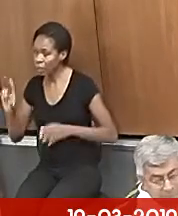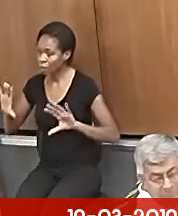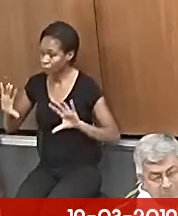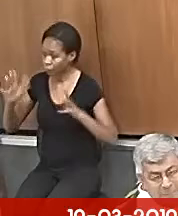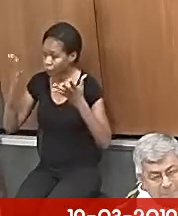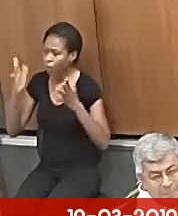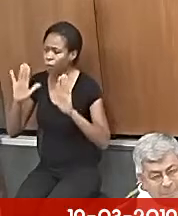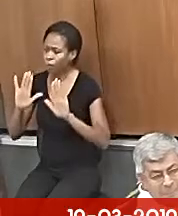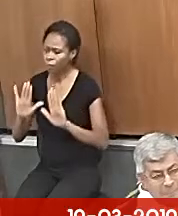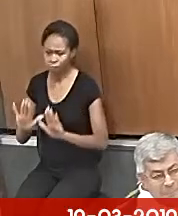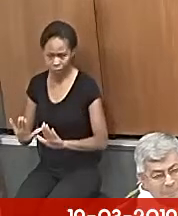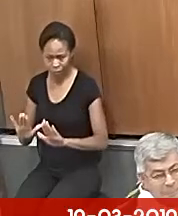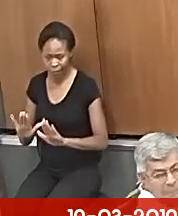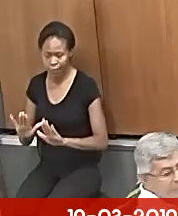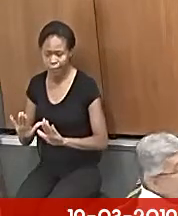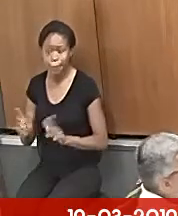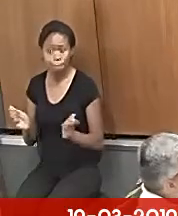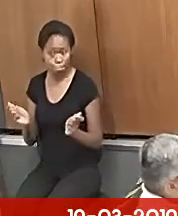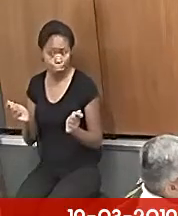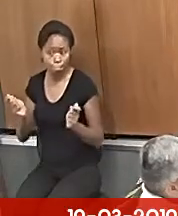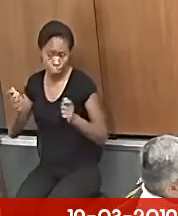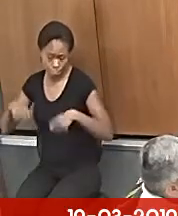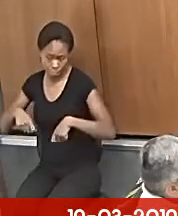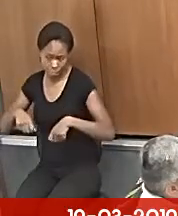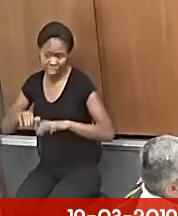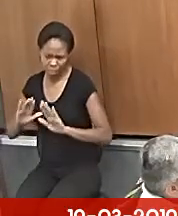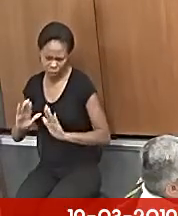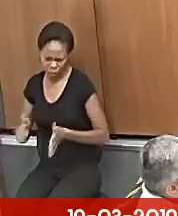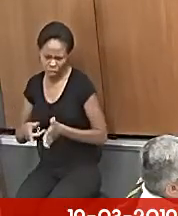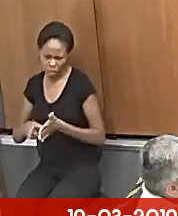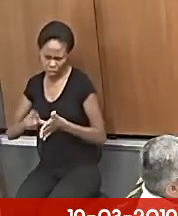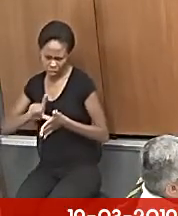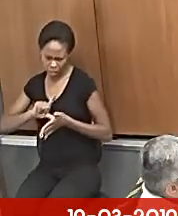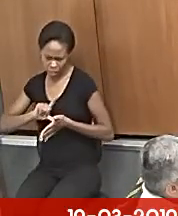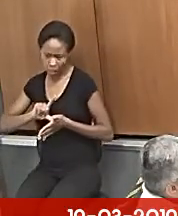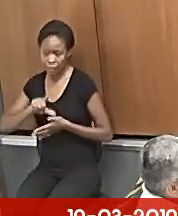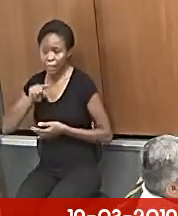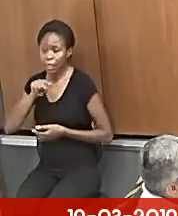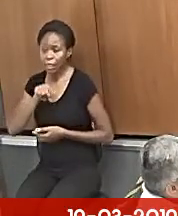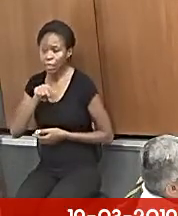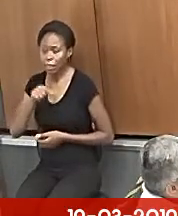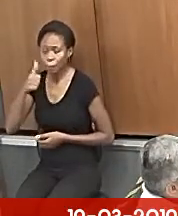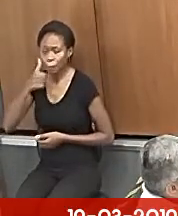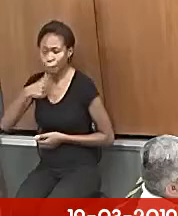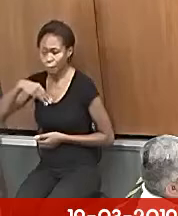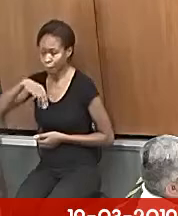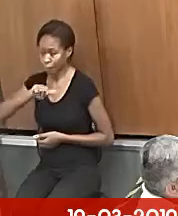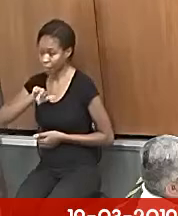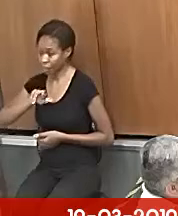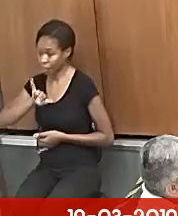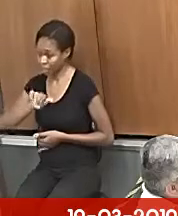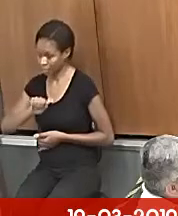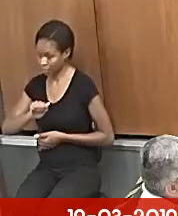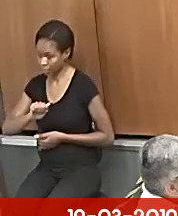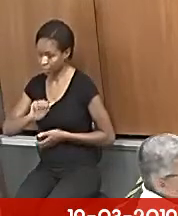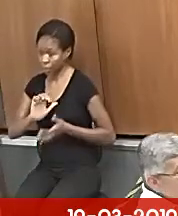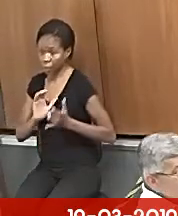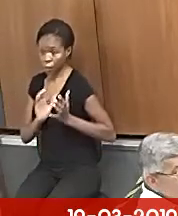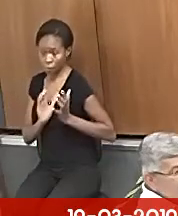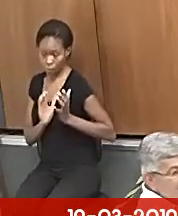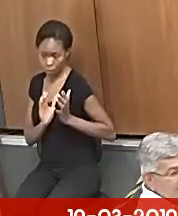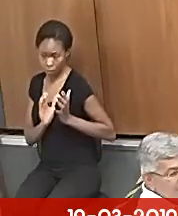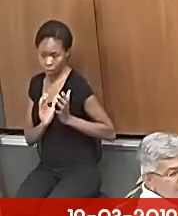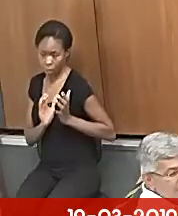como já aconteceu ea maria joana rita da apae ela já veio aqui com a direção ó estão